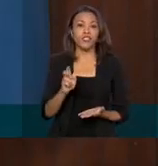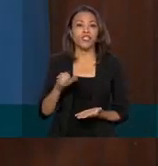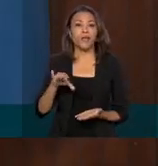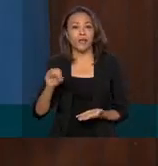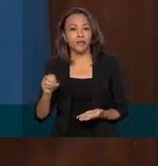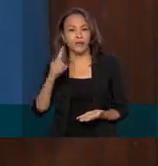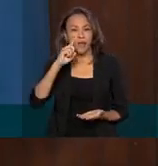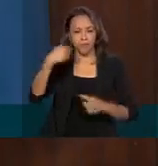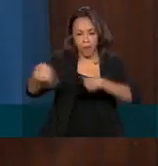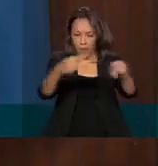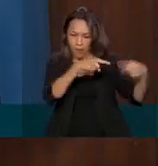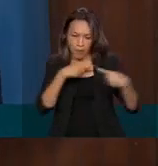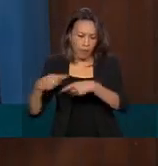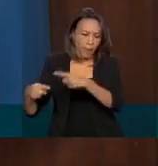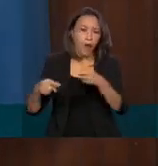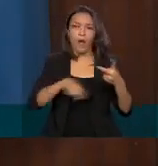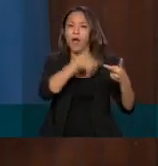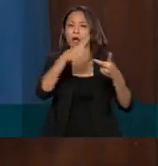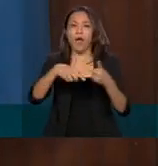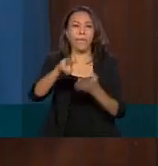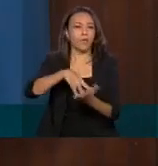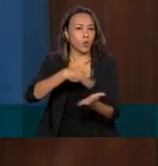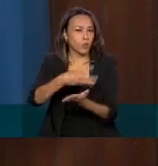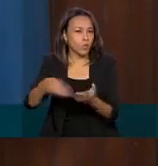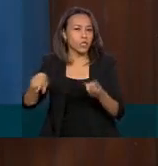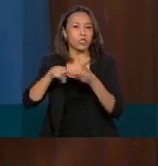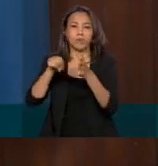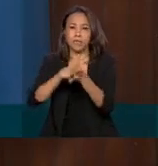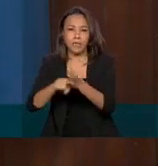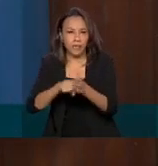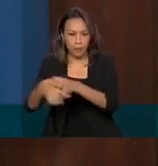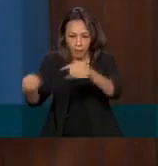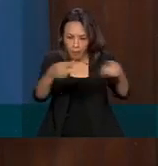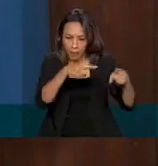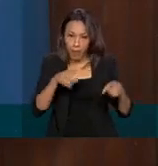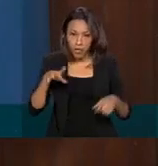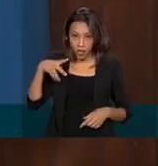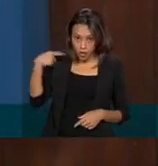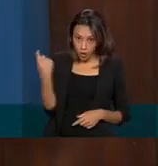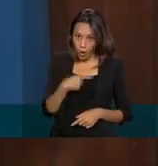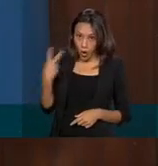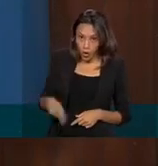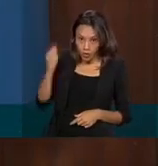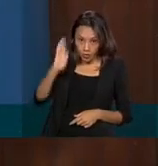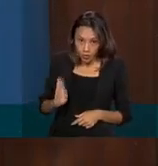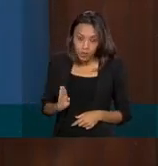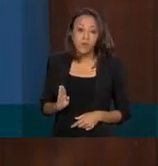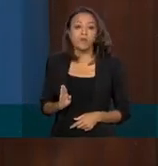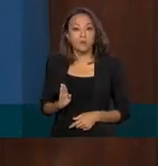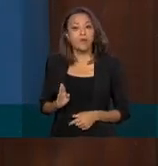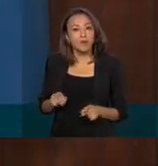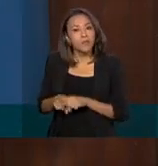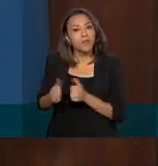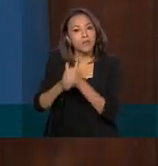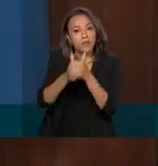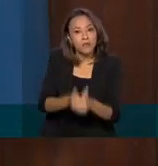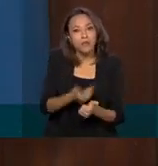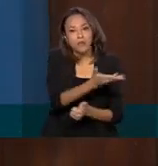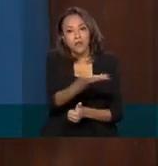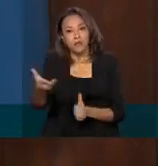os resultados, e a partir daí a gente parte para a avaliação do dossiê